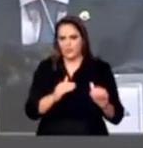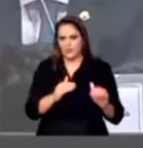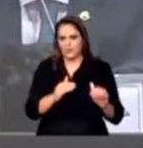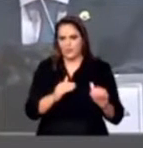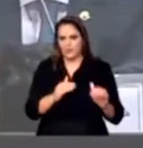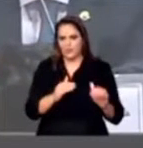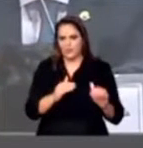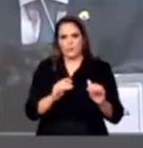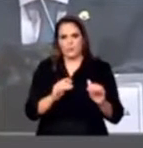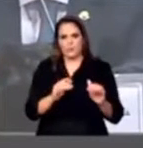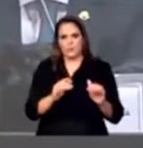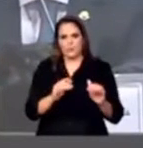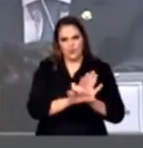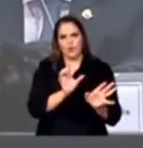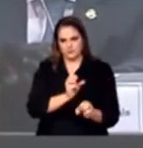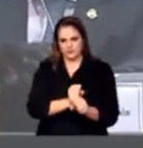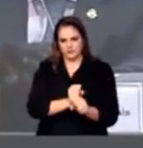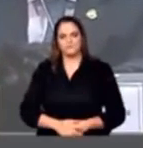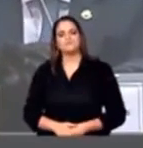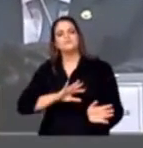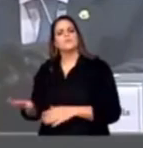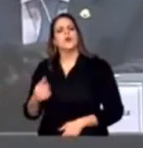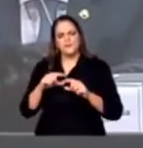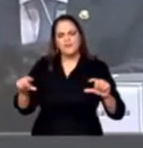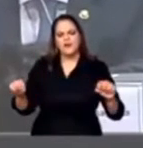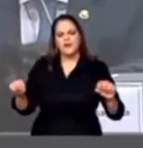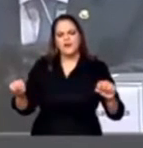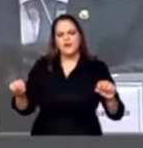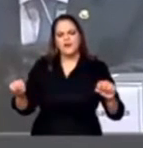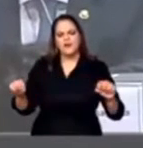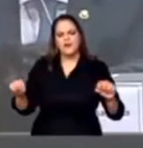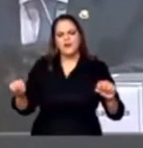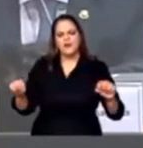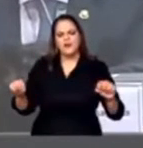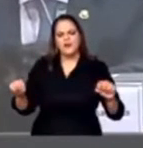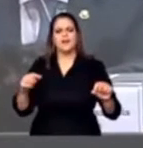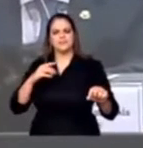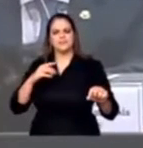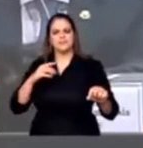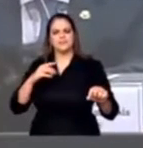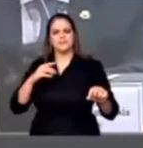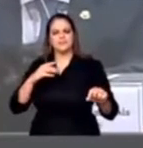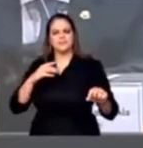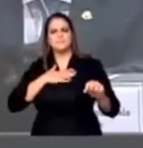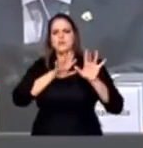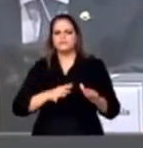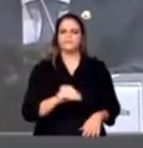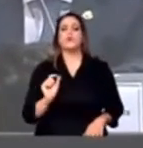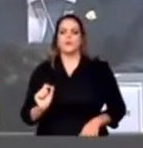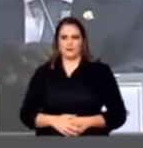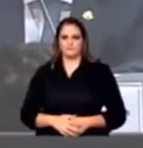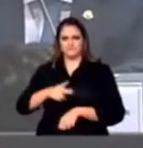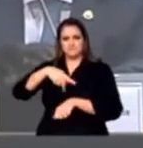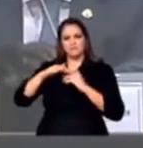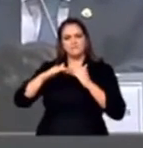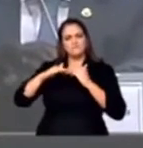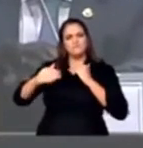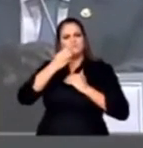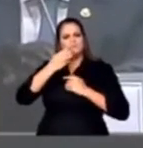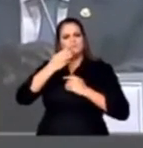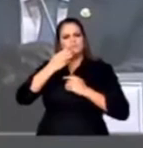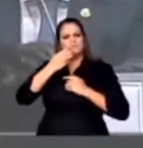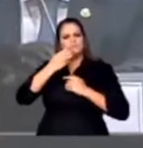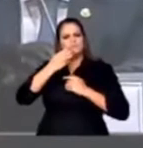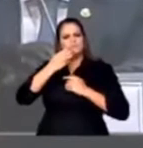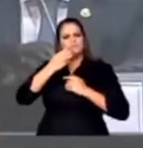preço da estabilidade é a eterna vigilância. Alguns lembraram a UDN. Essa frase